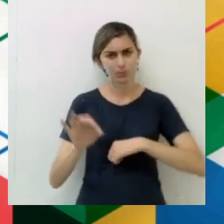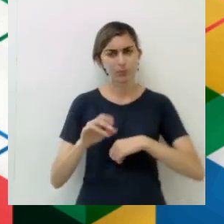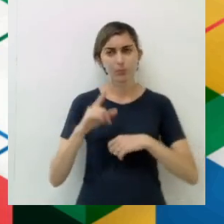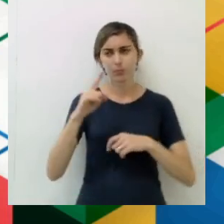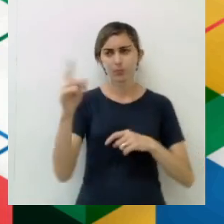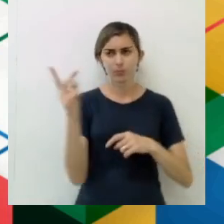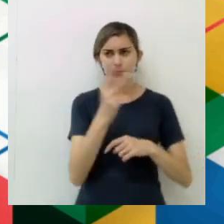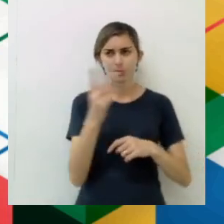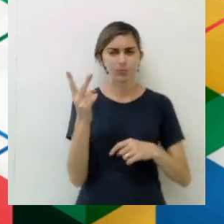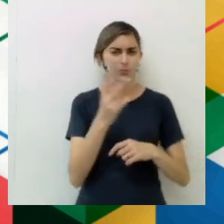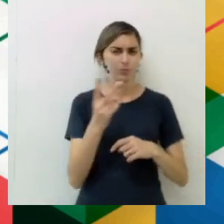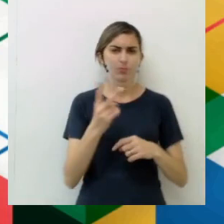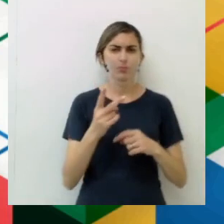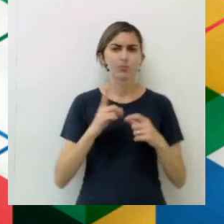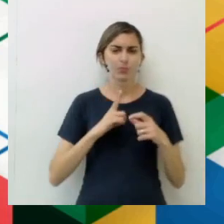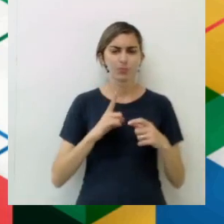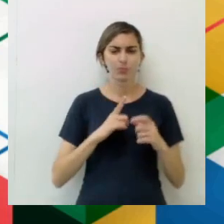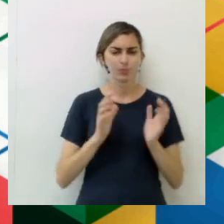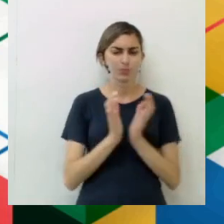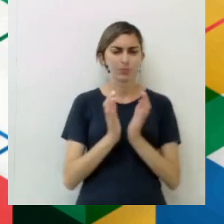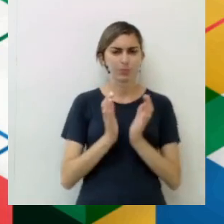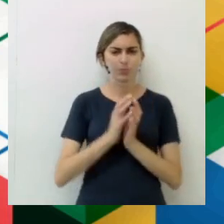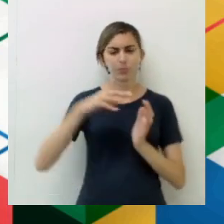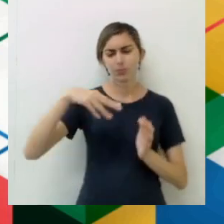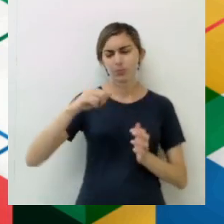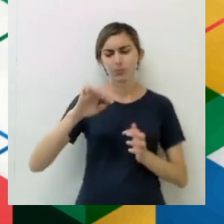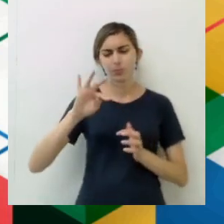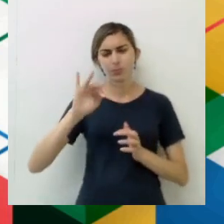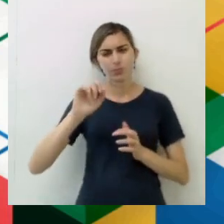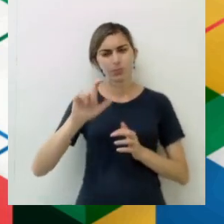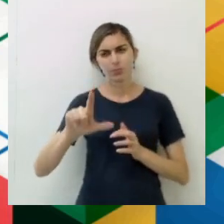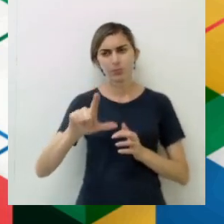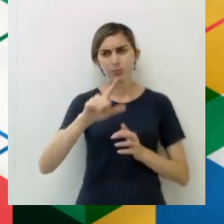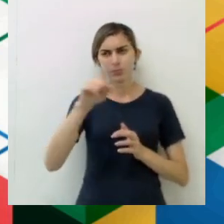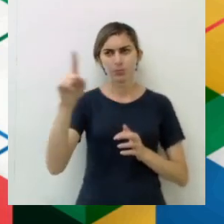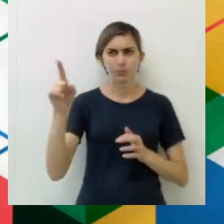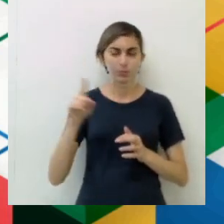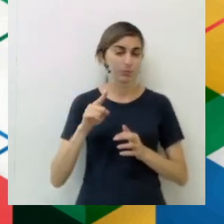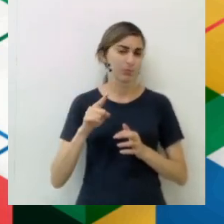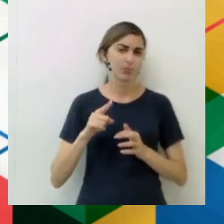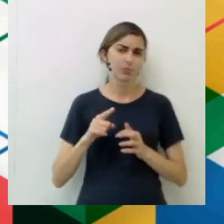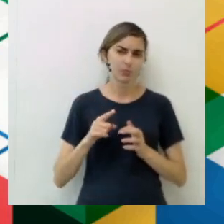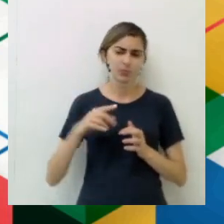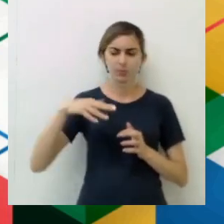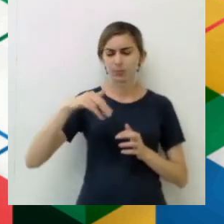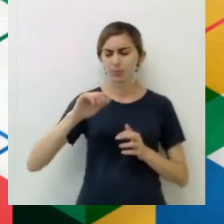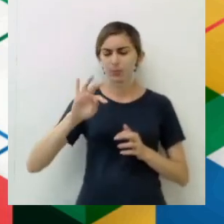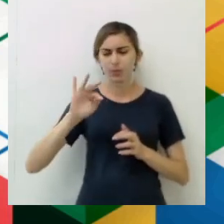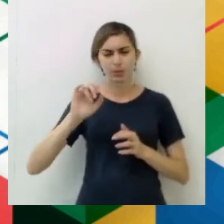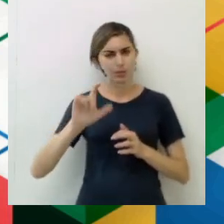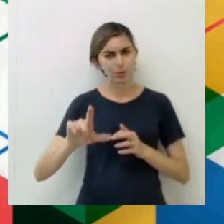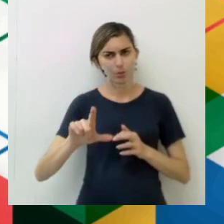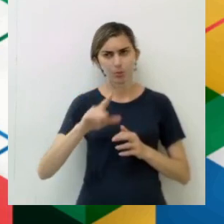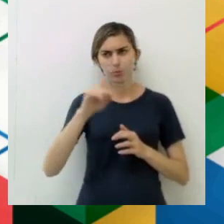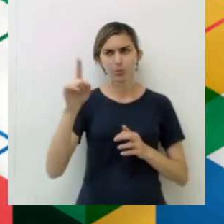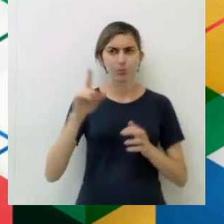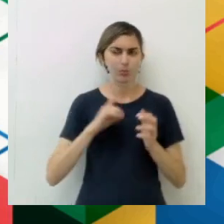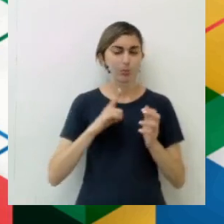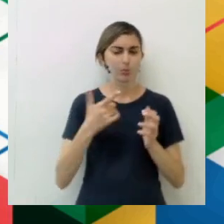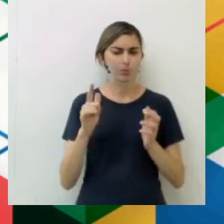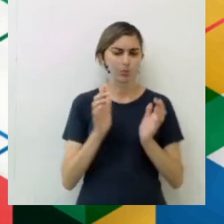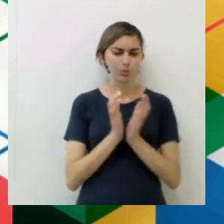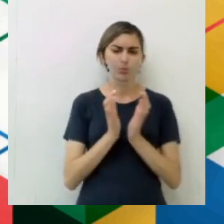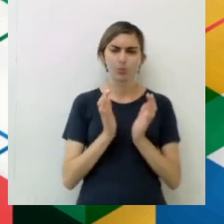E dos dois lados eu tenho o grupo metil aqui, ó. Tem esse grupo metil aqui e tem outro